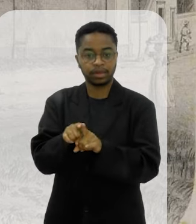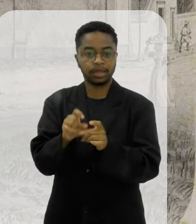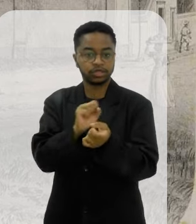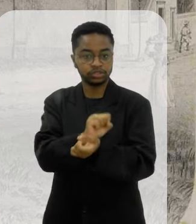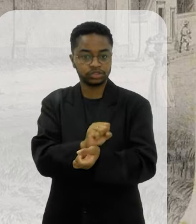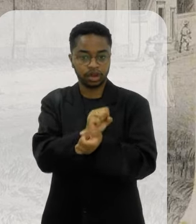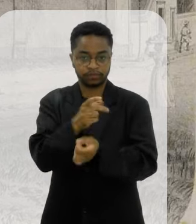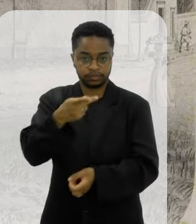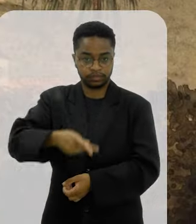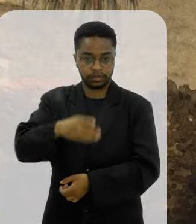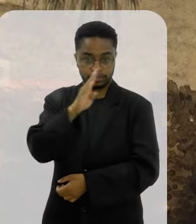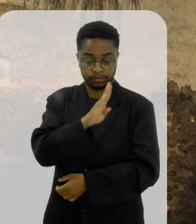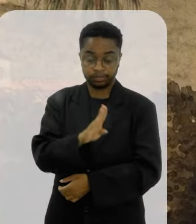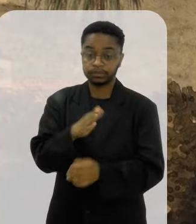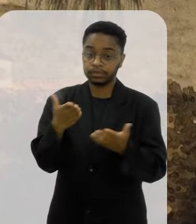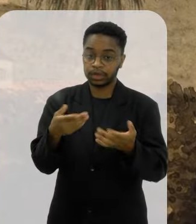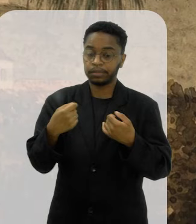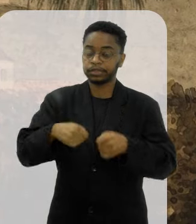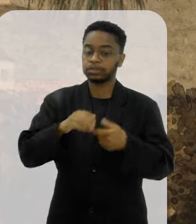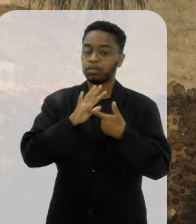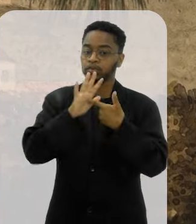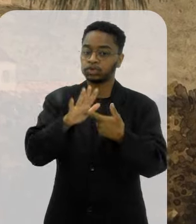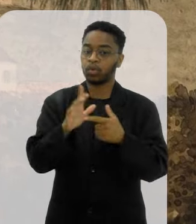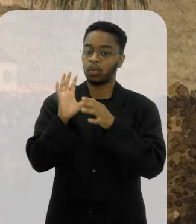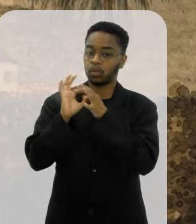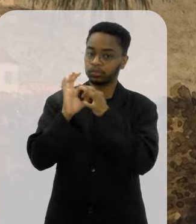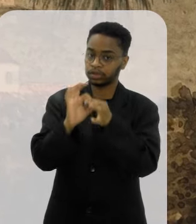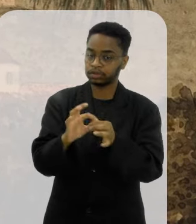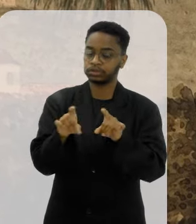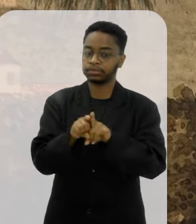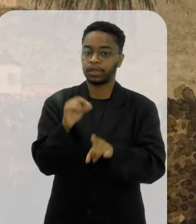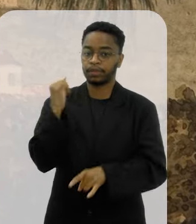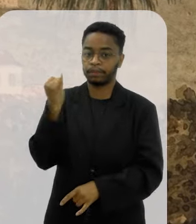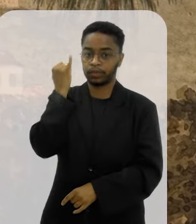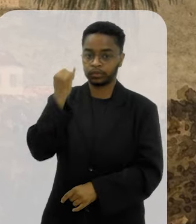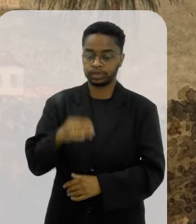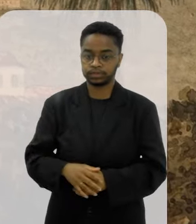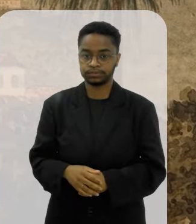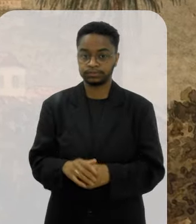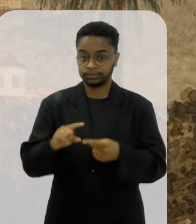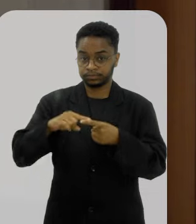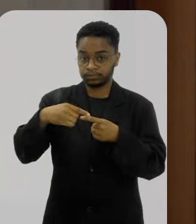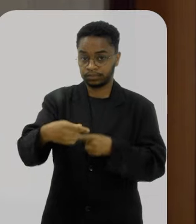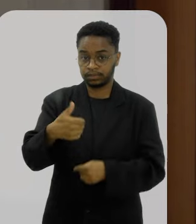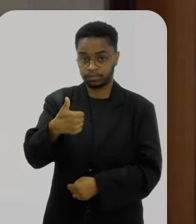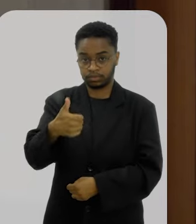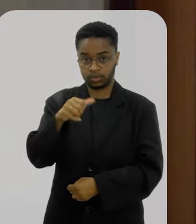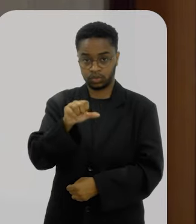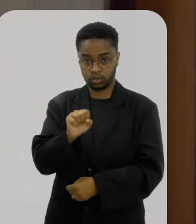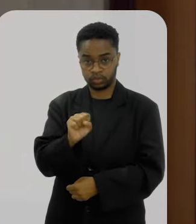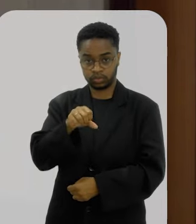Brasil. Então, essa contextualização ela também é importante. Até que em